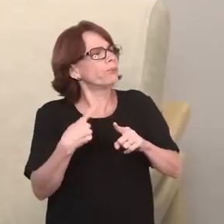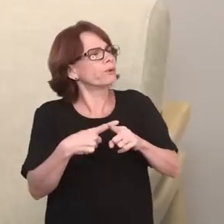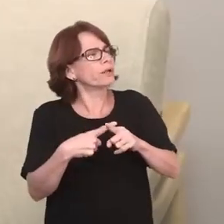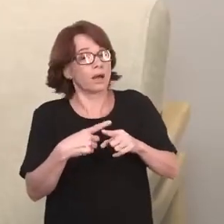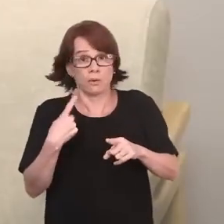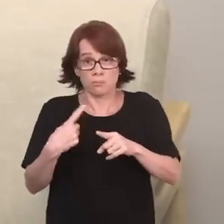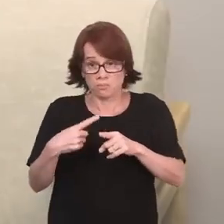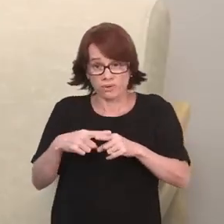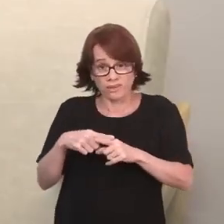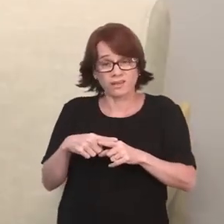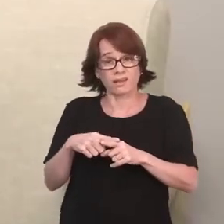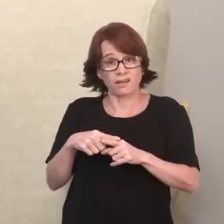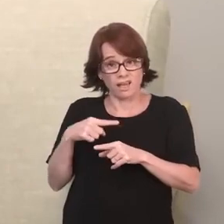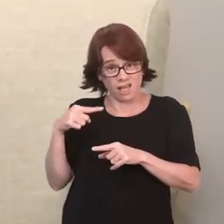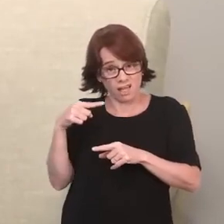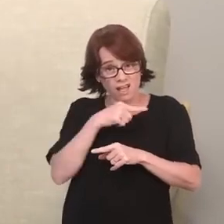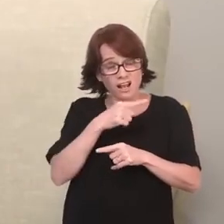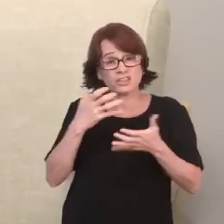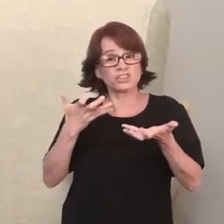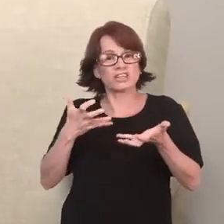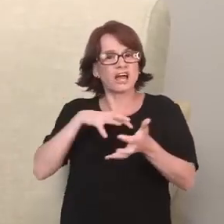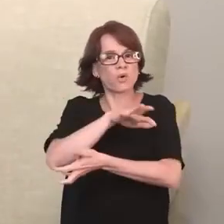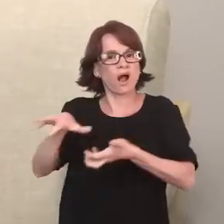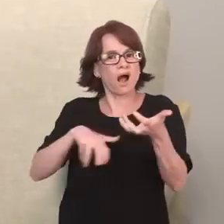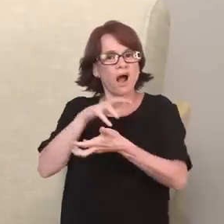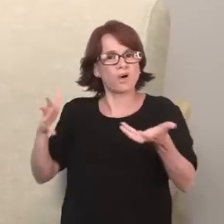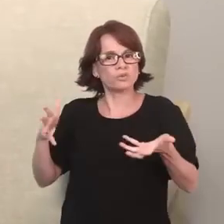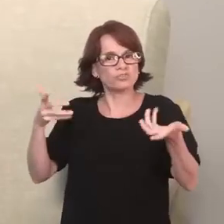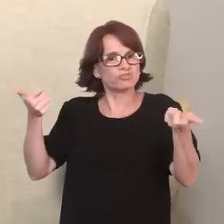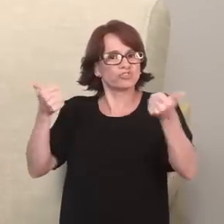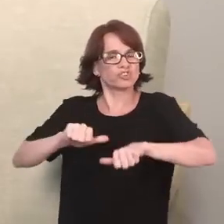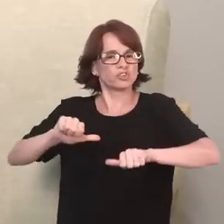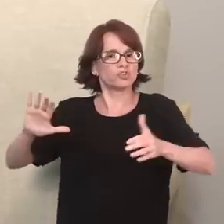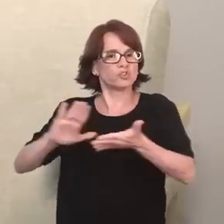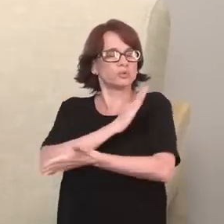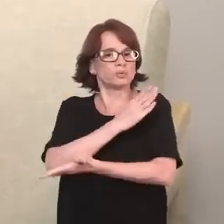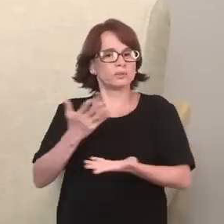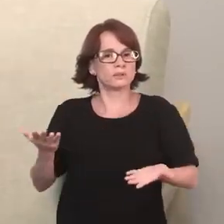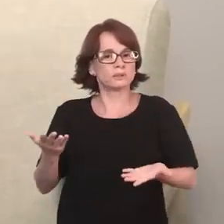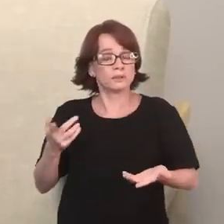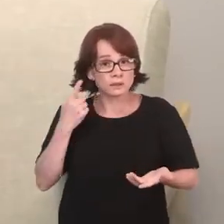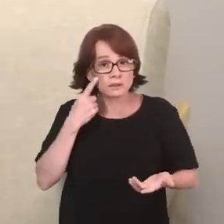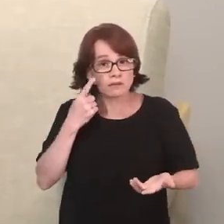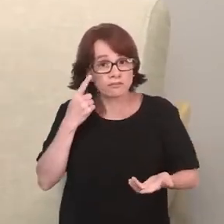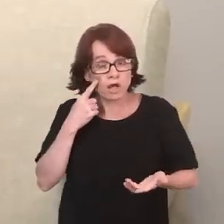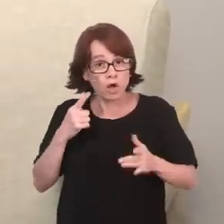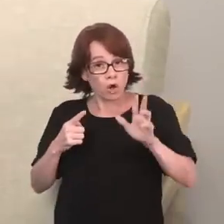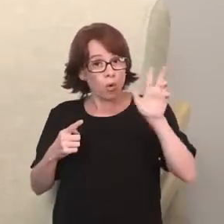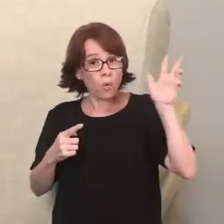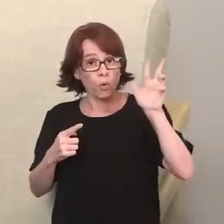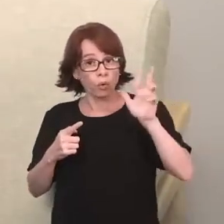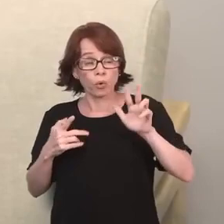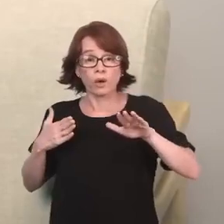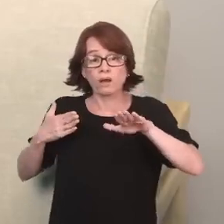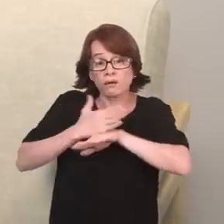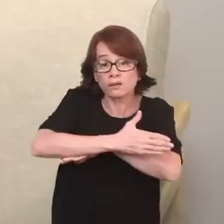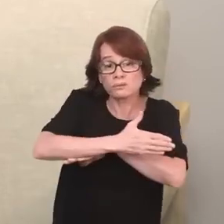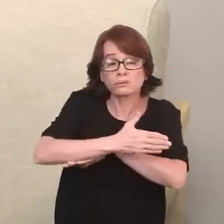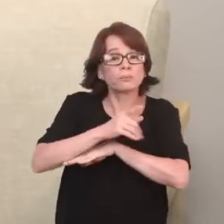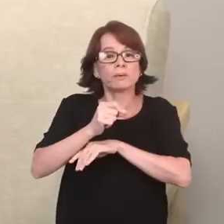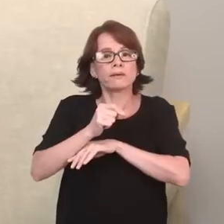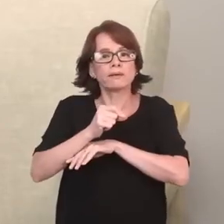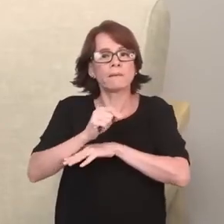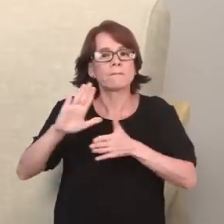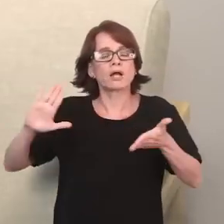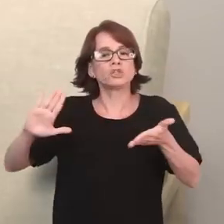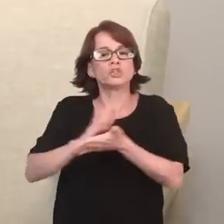o caos, eles querem destruir tudo. Você vê que o Lula tomou o poder agora, entrou com o propósito de destruição. Nada